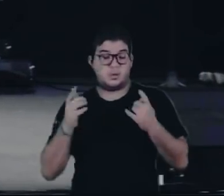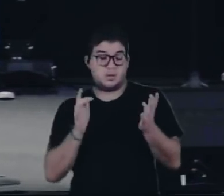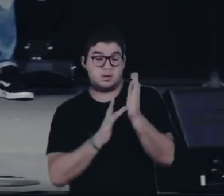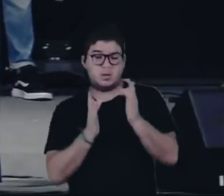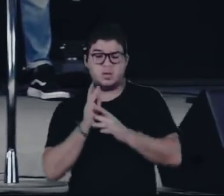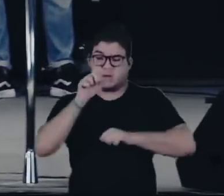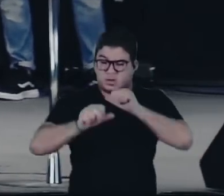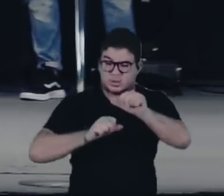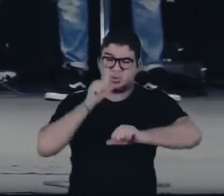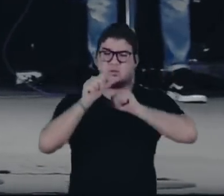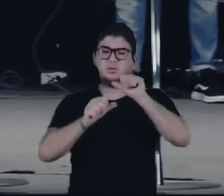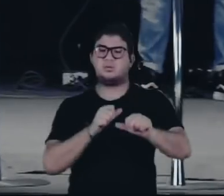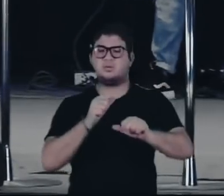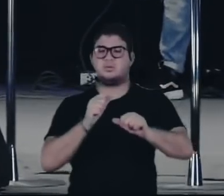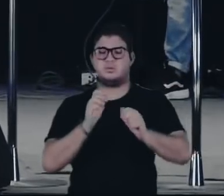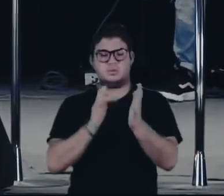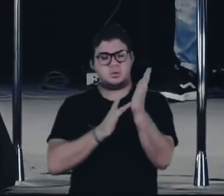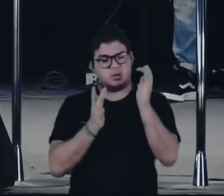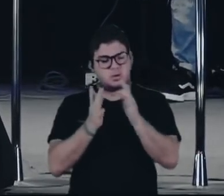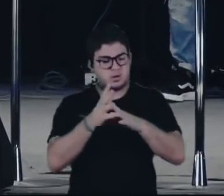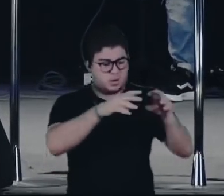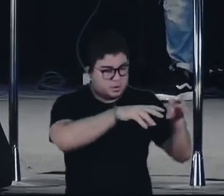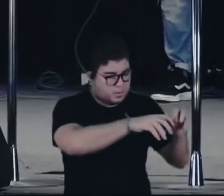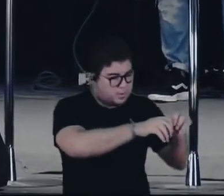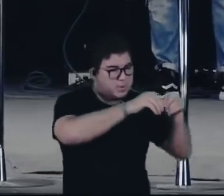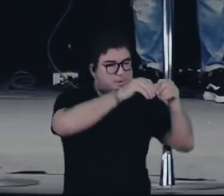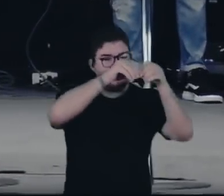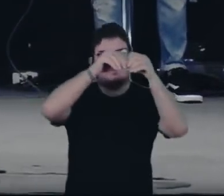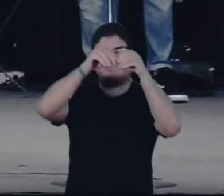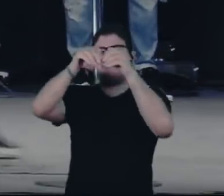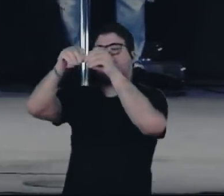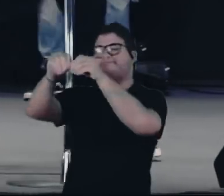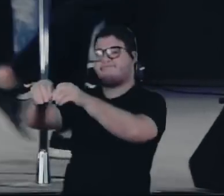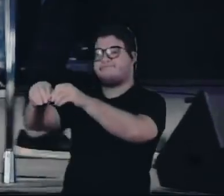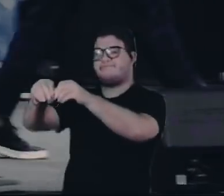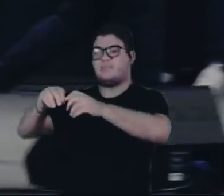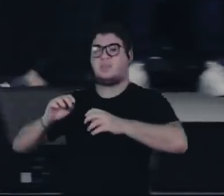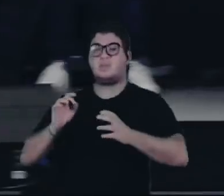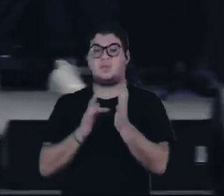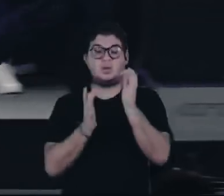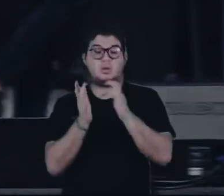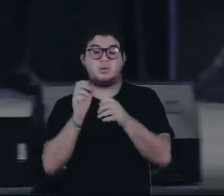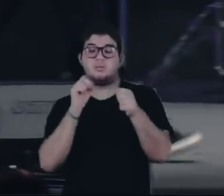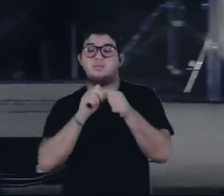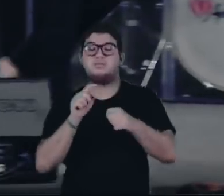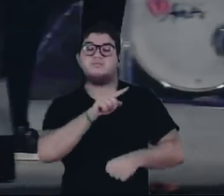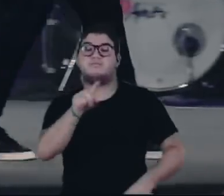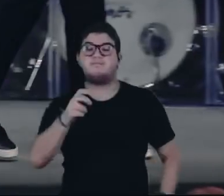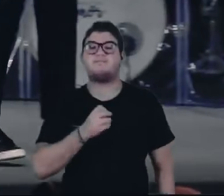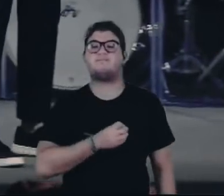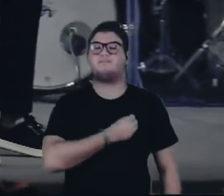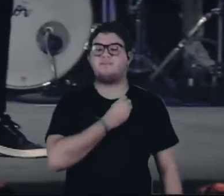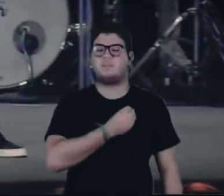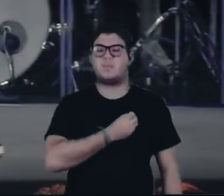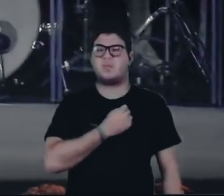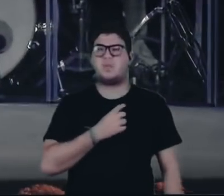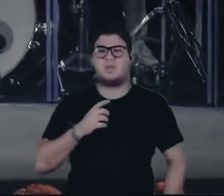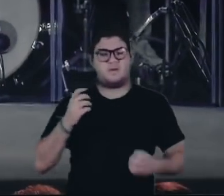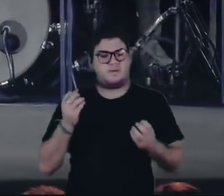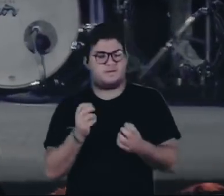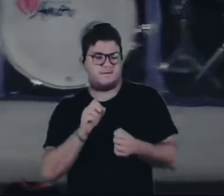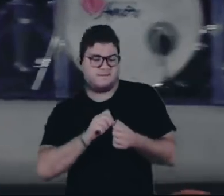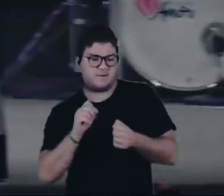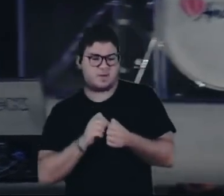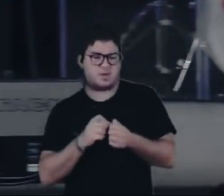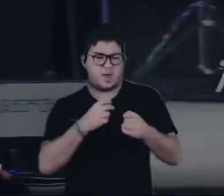meu filho. Jesus te tirou. O que Jesus fez na sua vida é o que Ele vai fazer na